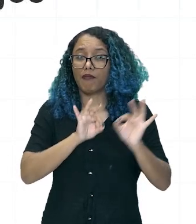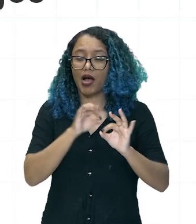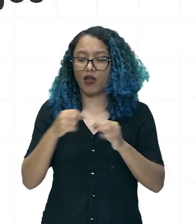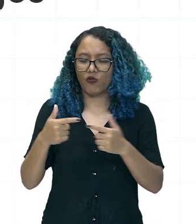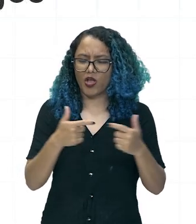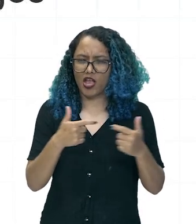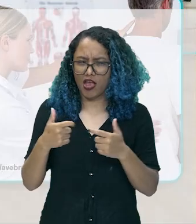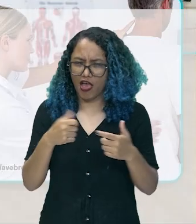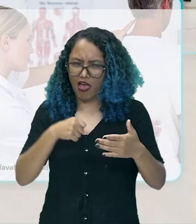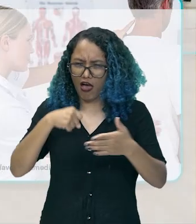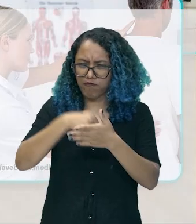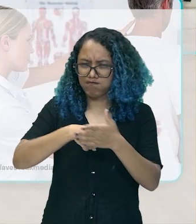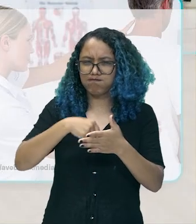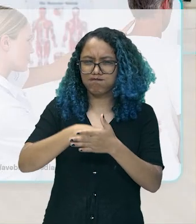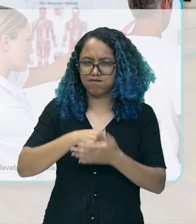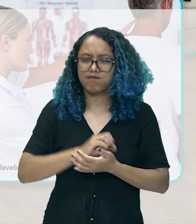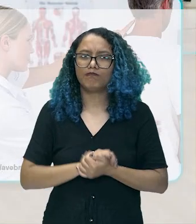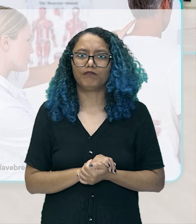gimnasistai. De novo,